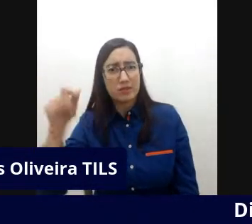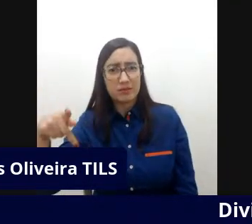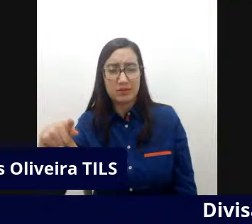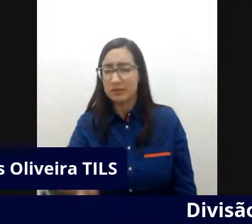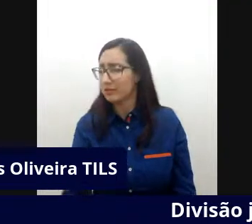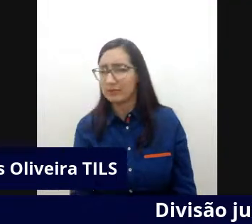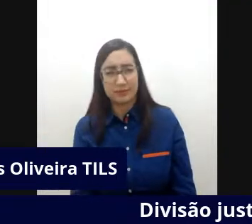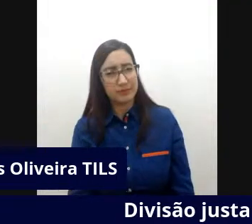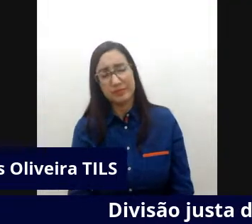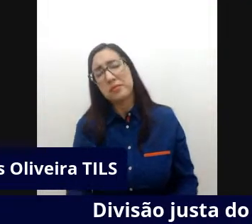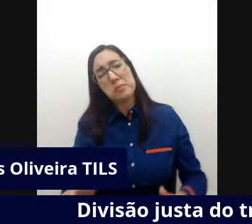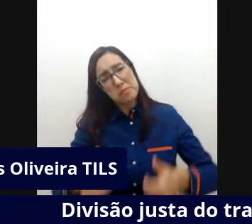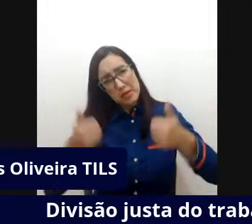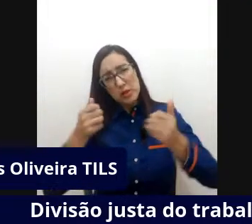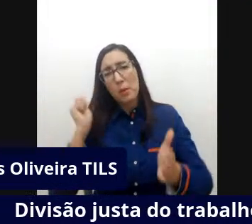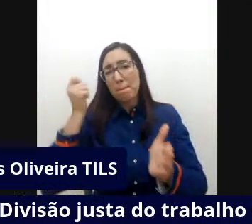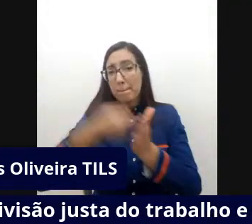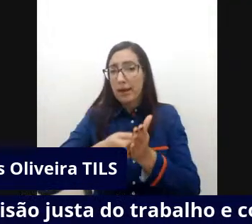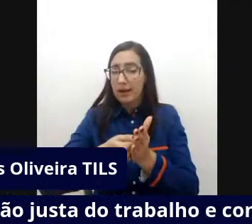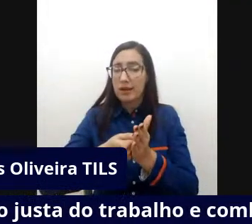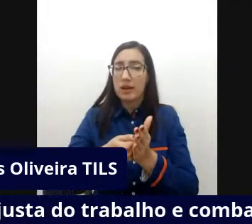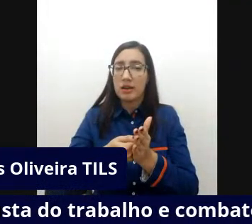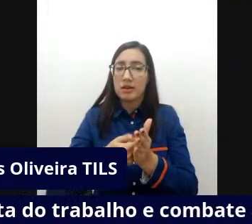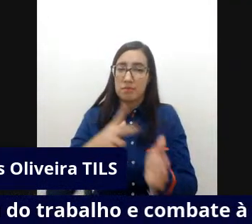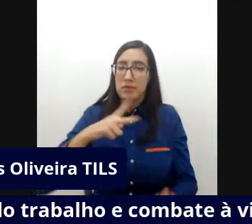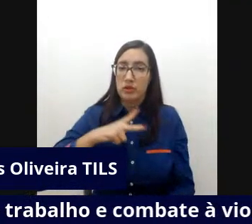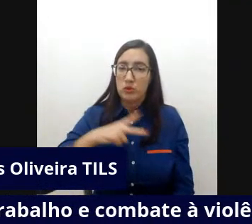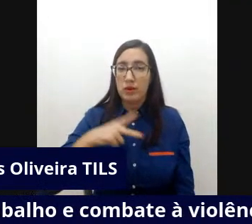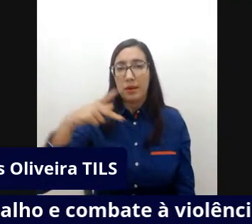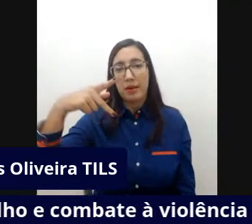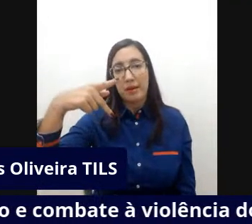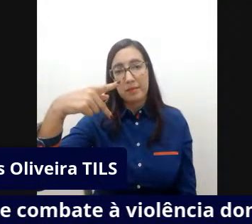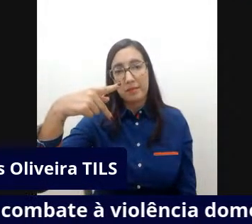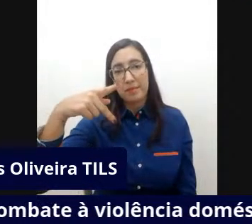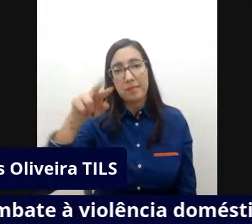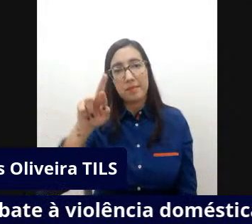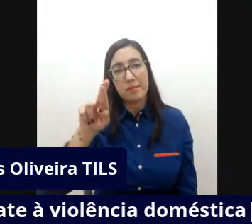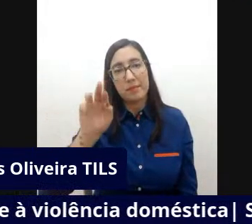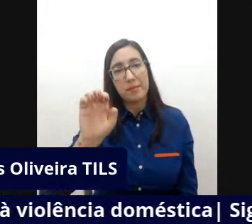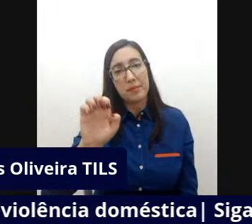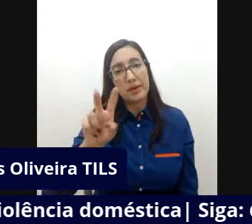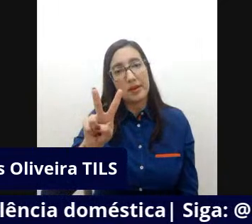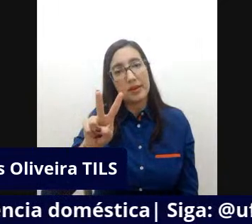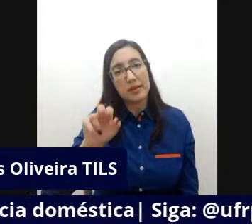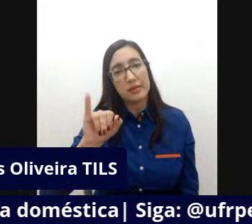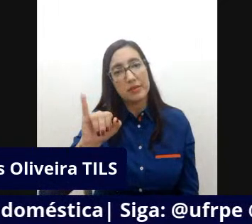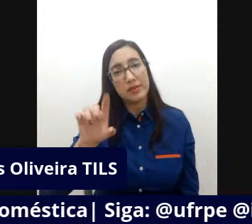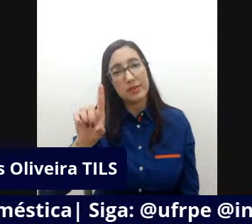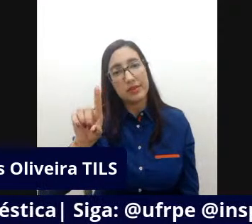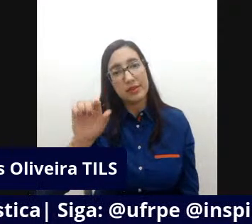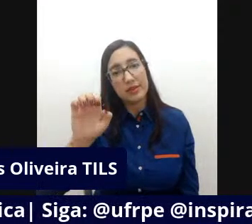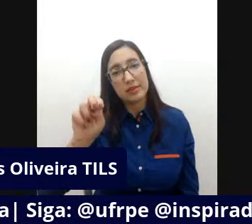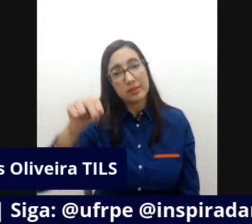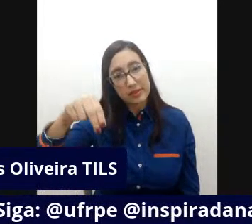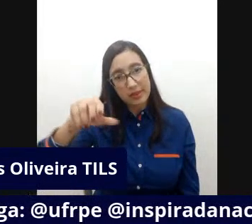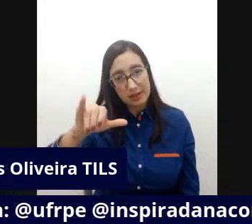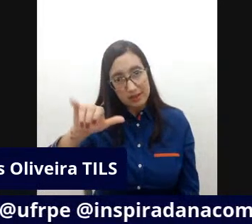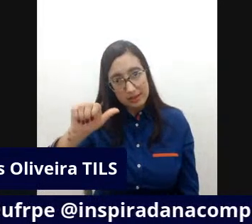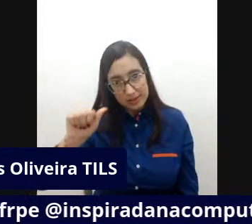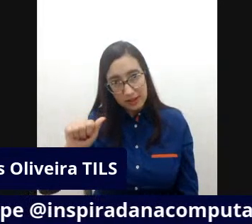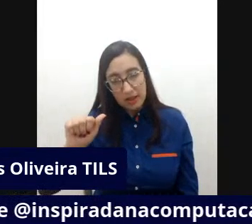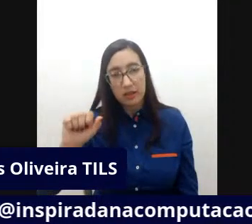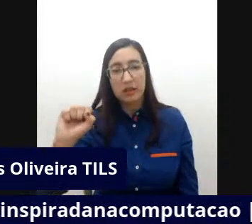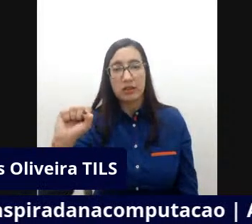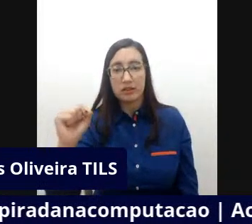a possibilidade de, no futuro, quando se estiver, sabe Deus quando, mas a luta vai continuar para que a gente